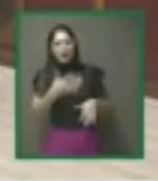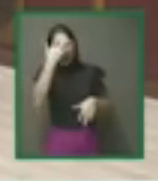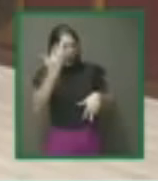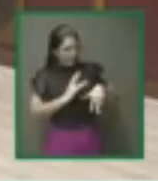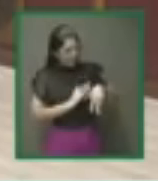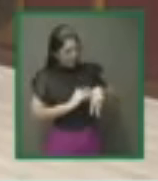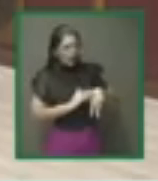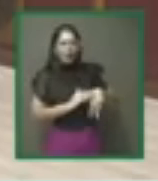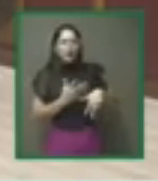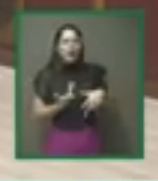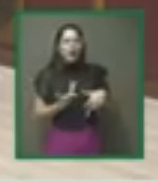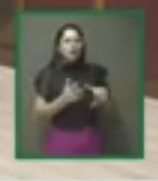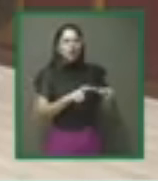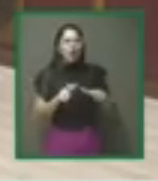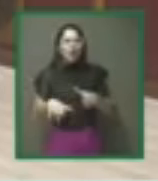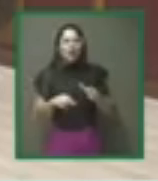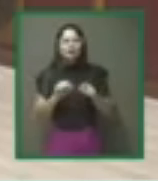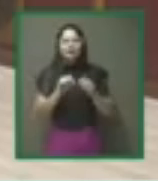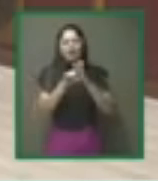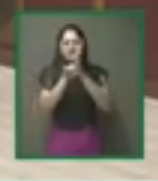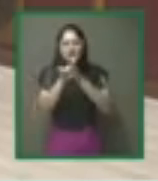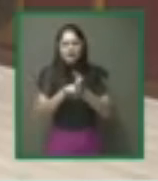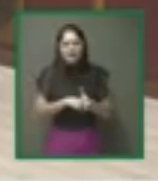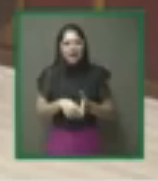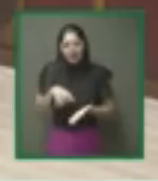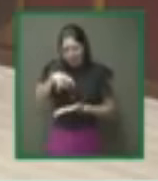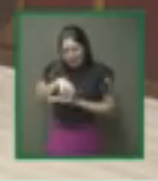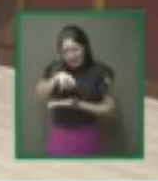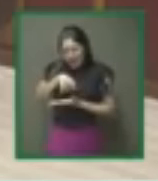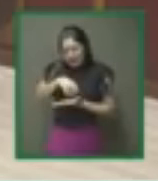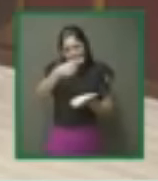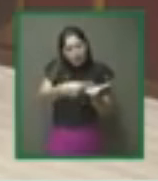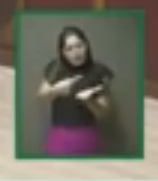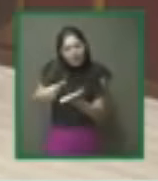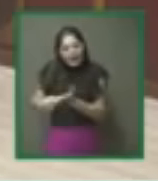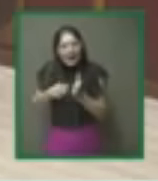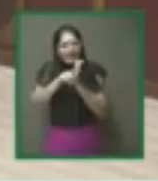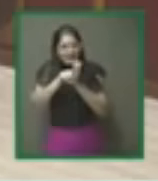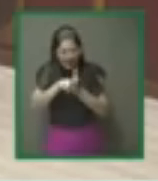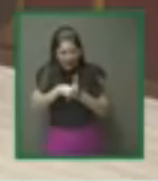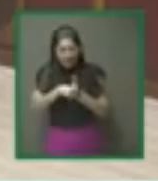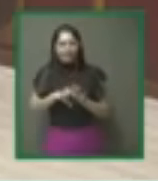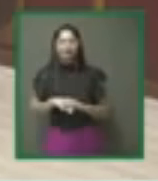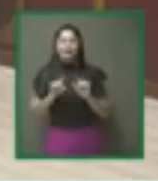que fazia determinado tipo de exame, porque ele trabalhava lá na central de marcação de consulta. Porém, em